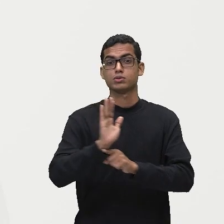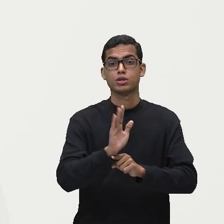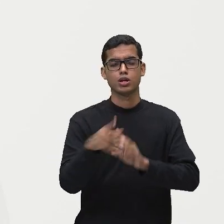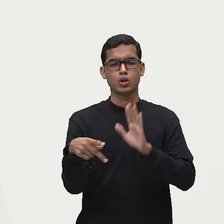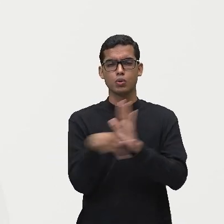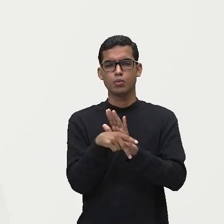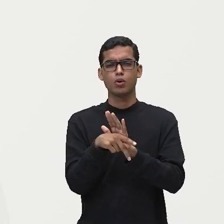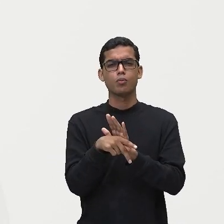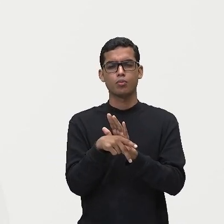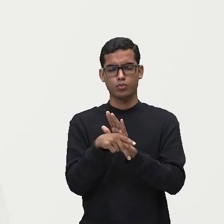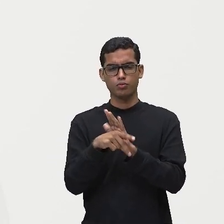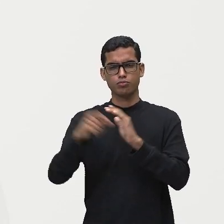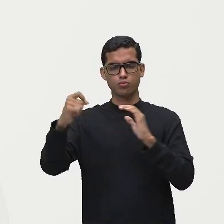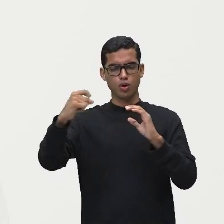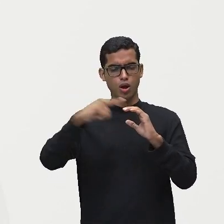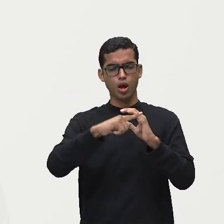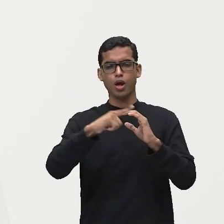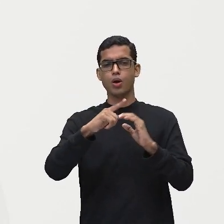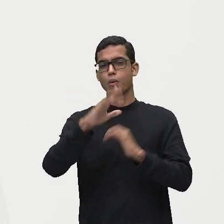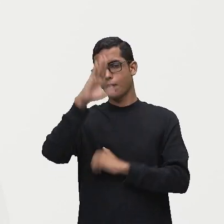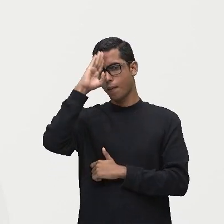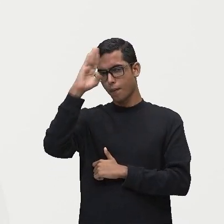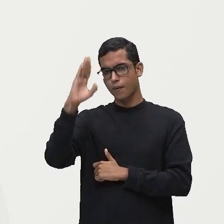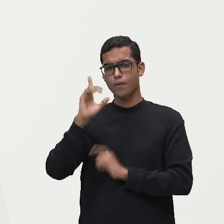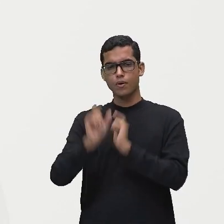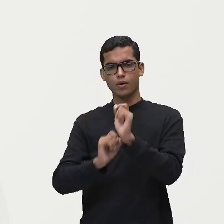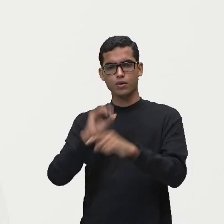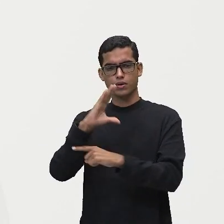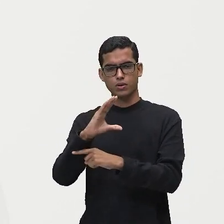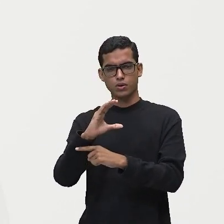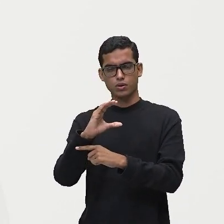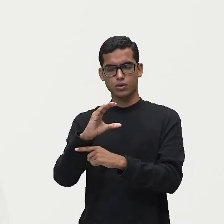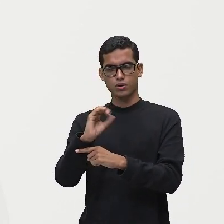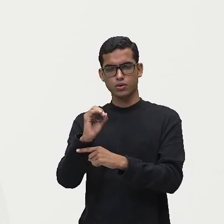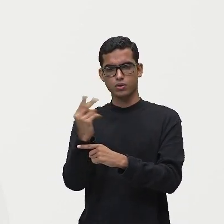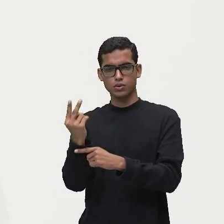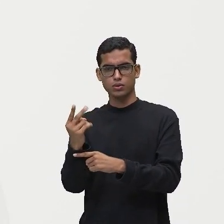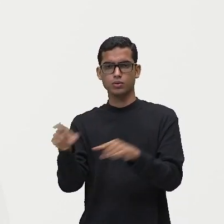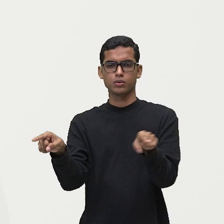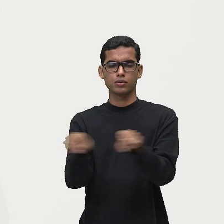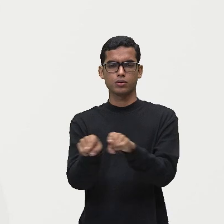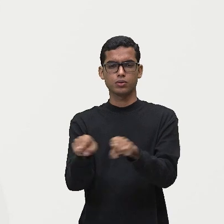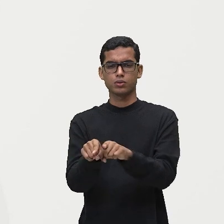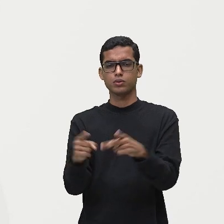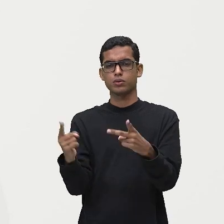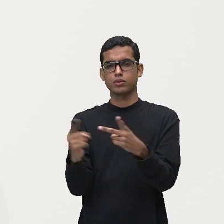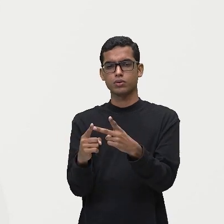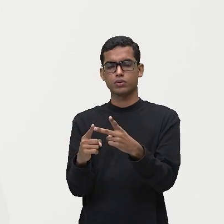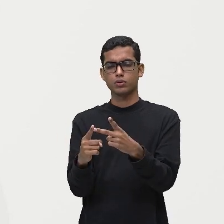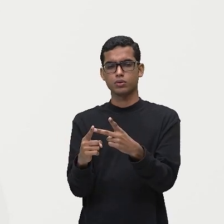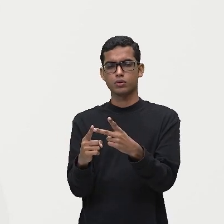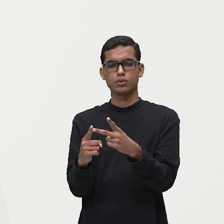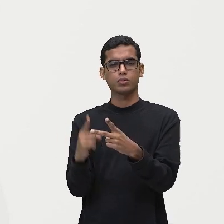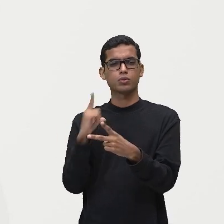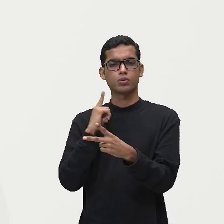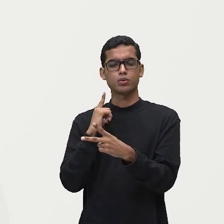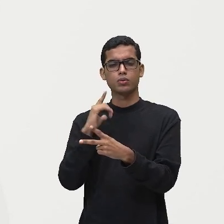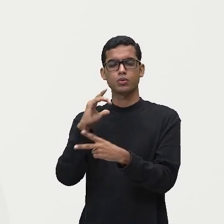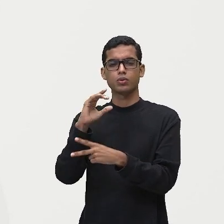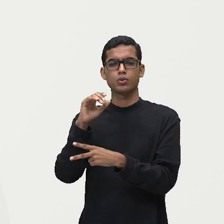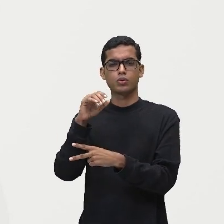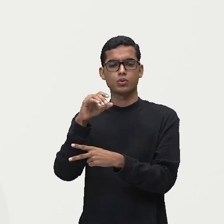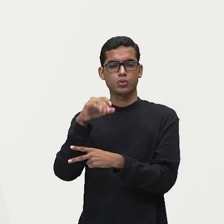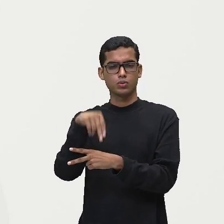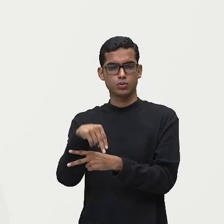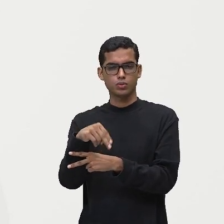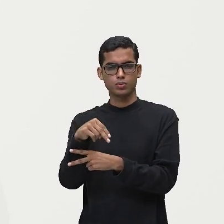Os principais é o dióxido de carbono, o metano e o óxido nitroso.